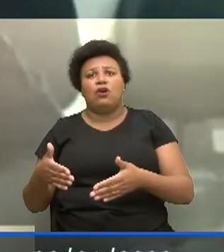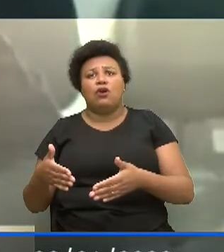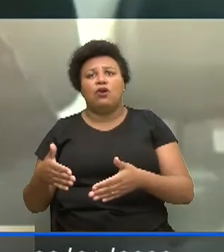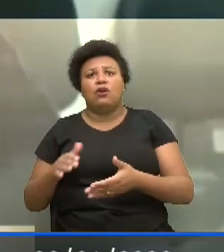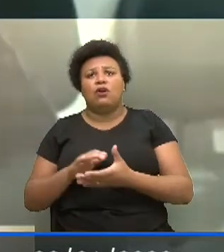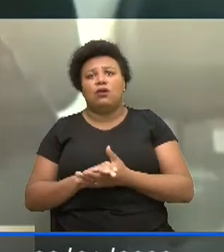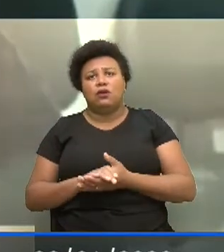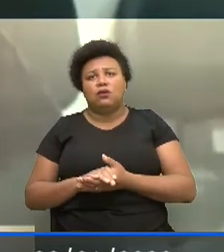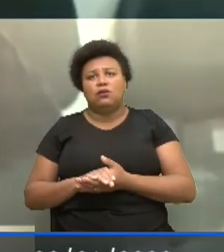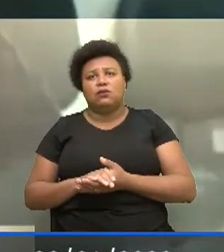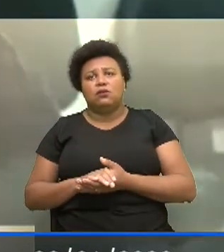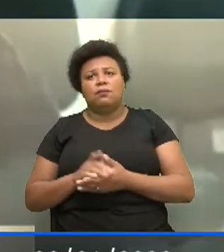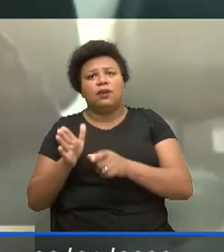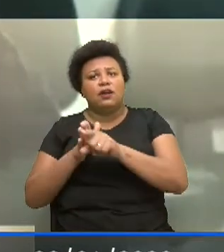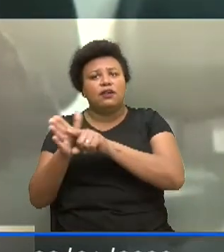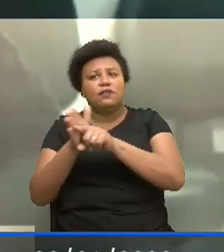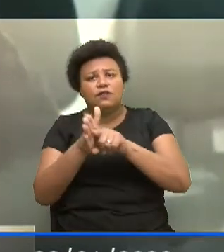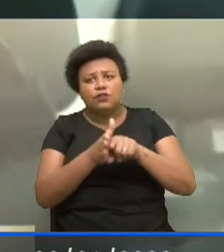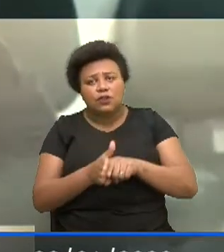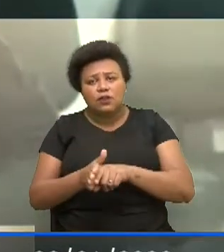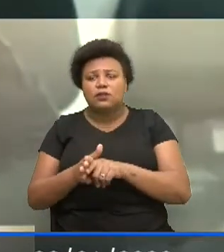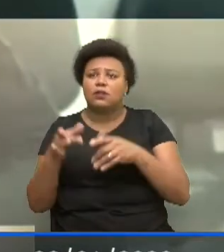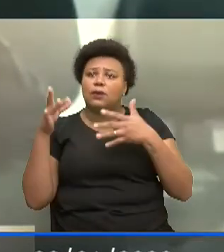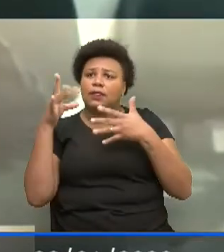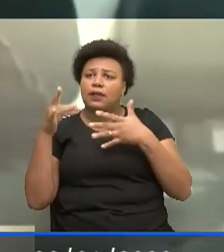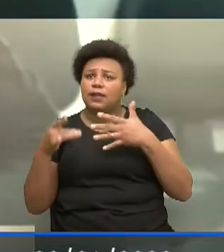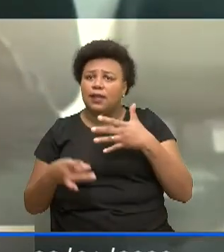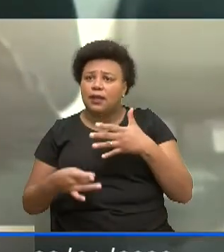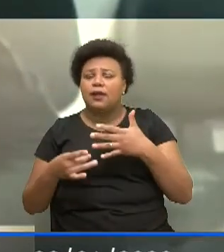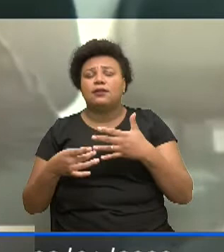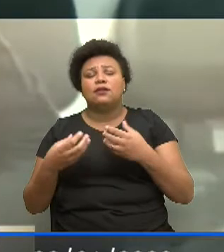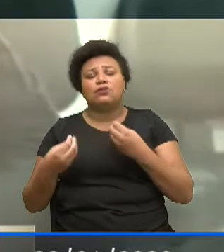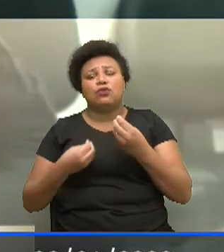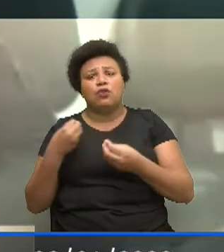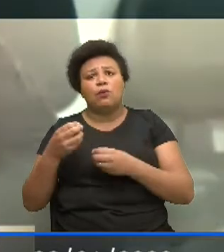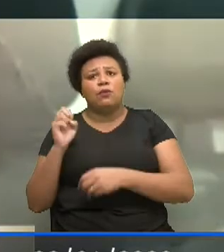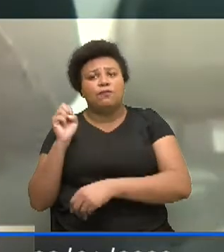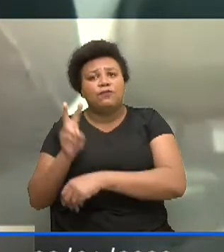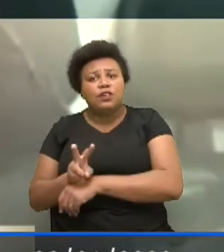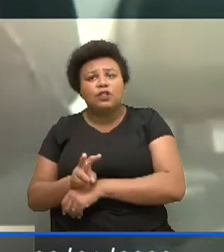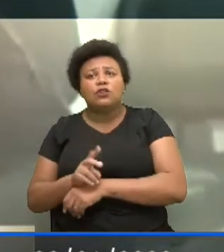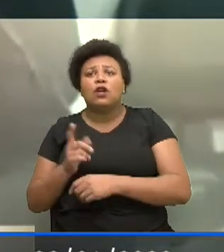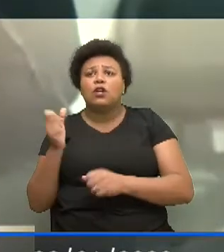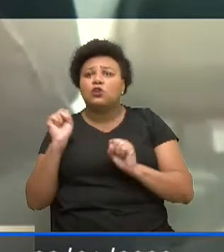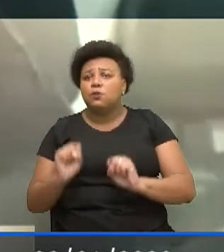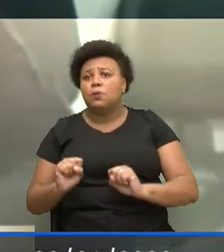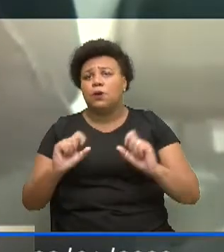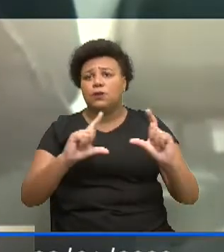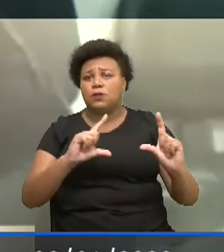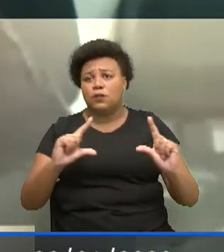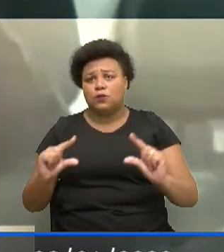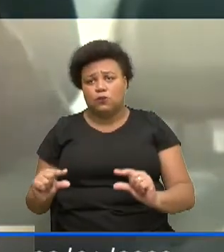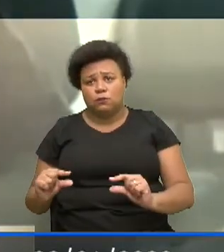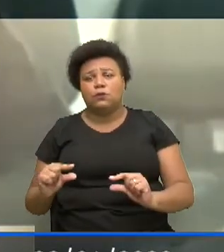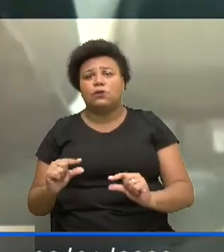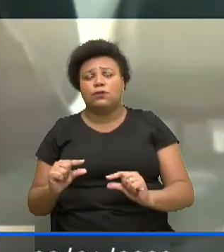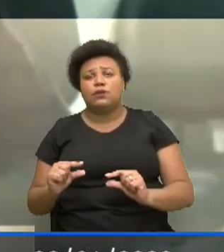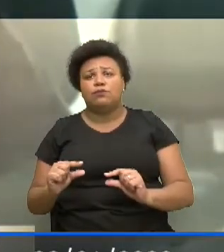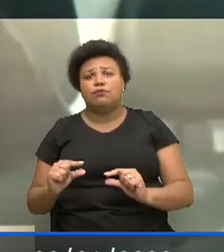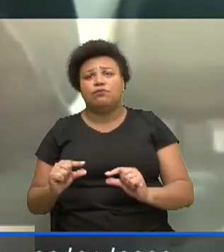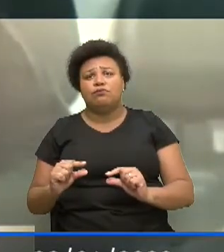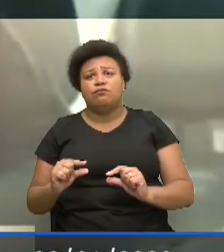vigilância epidemiológica, a investigação detalhada desses surtos para que a gente possa minimizar, né,